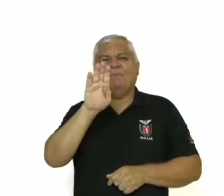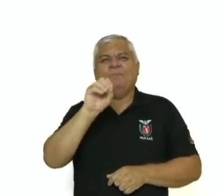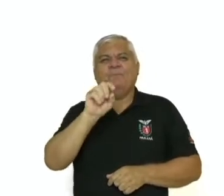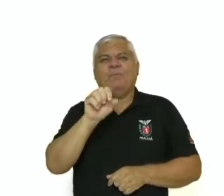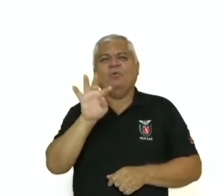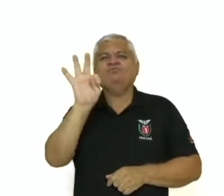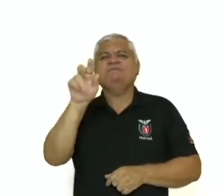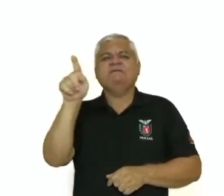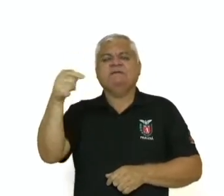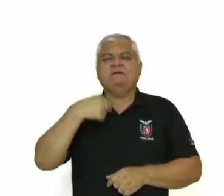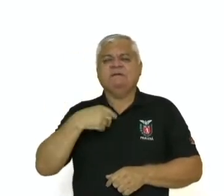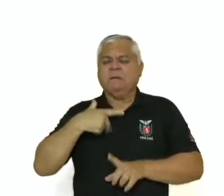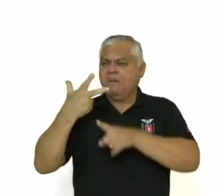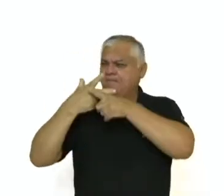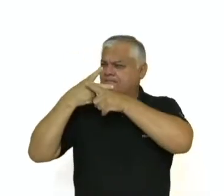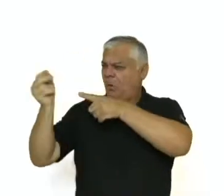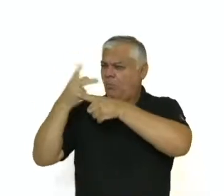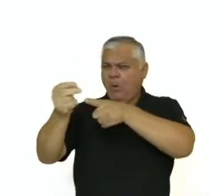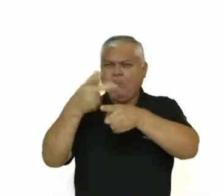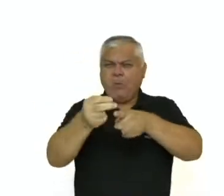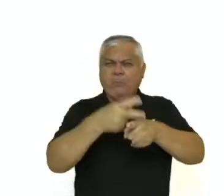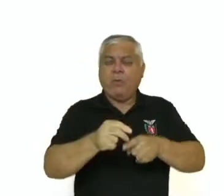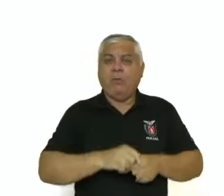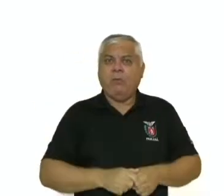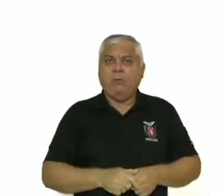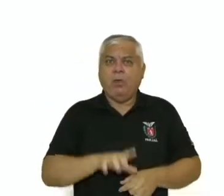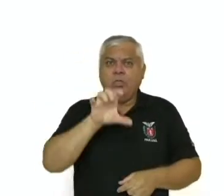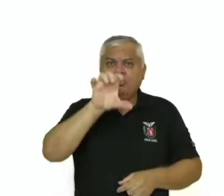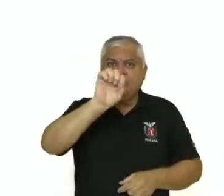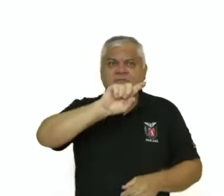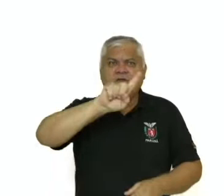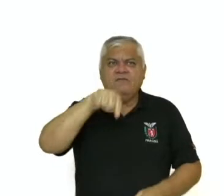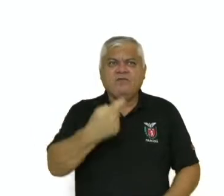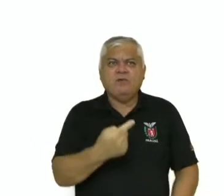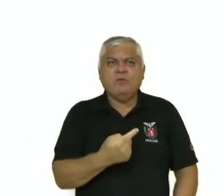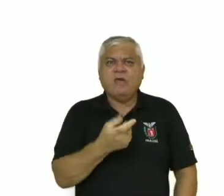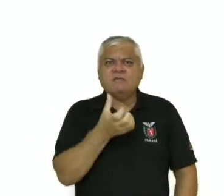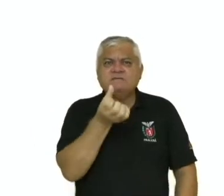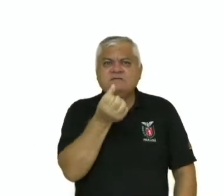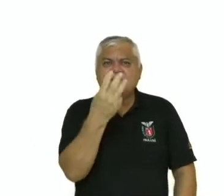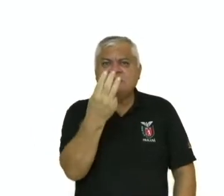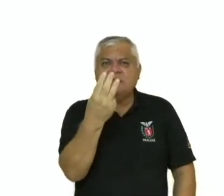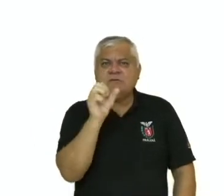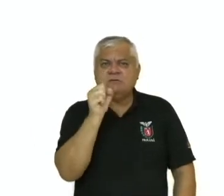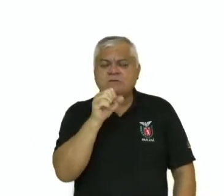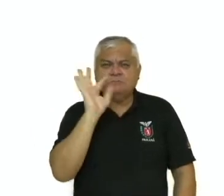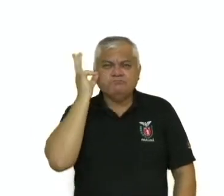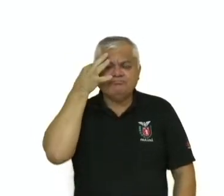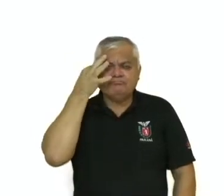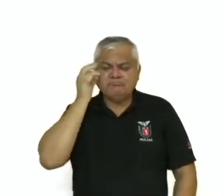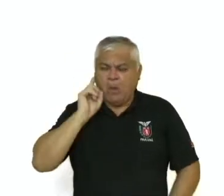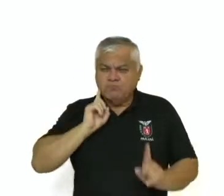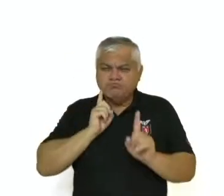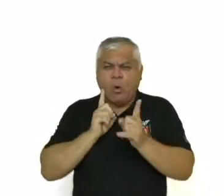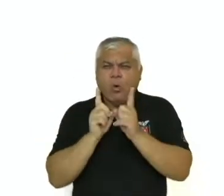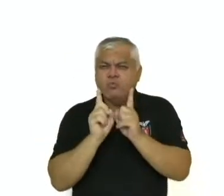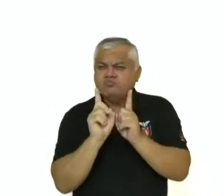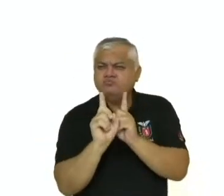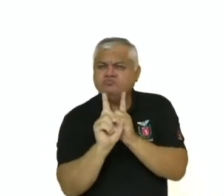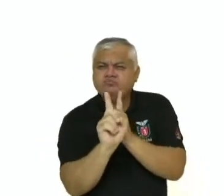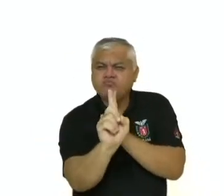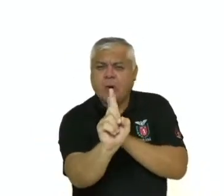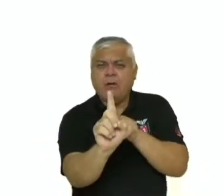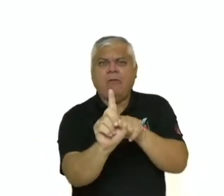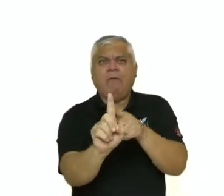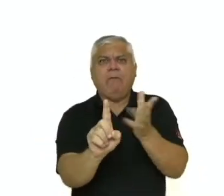do 9,63 segundos. Essa marca perdura até os dias atuais, certo? Então o